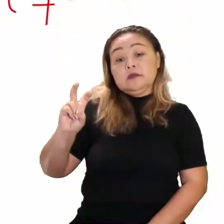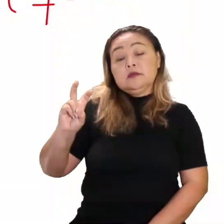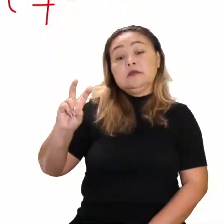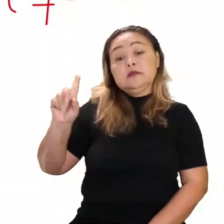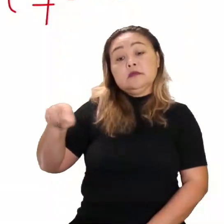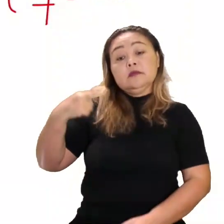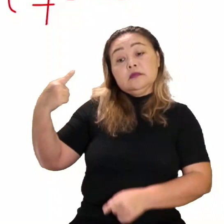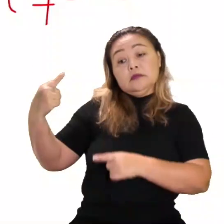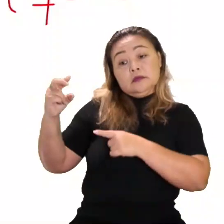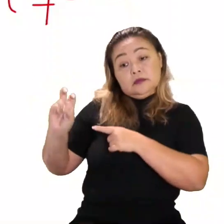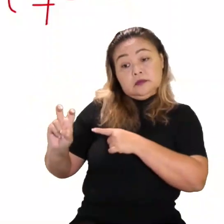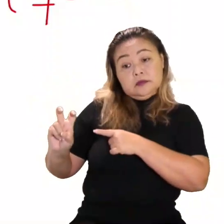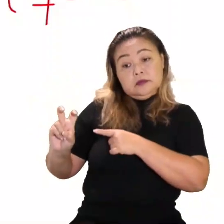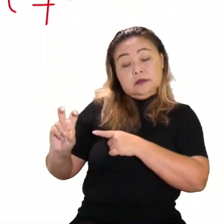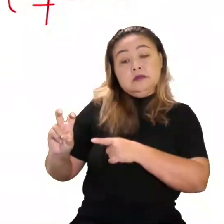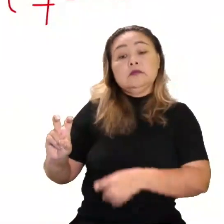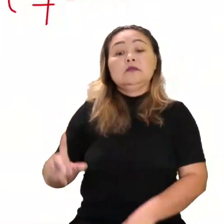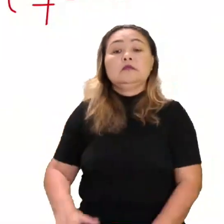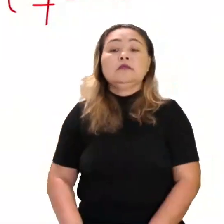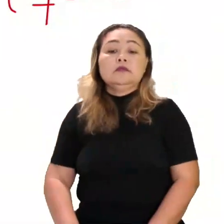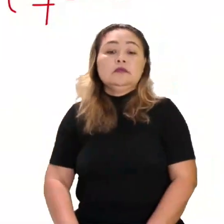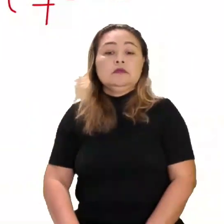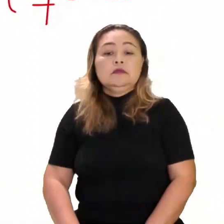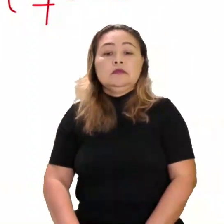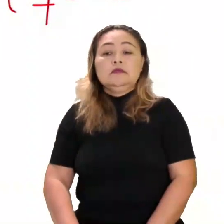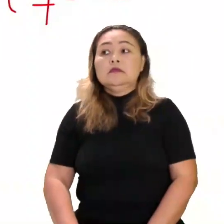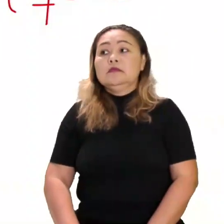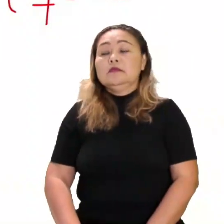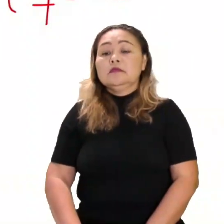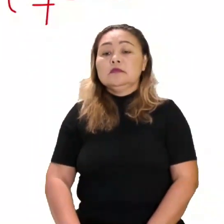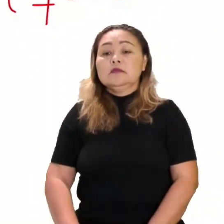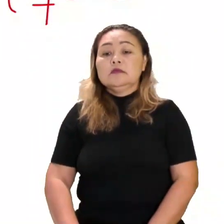por isso que terminou em 5. Isso.